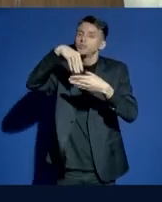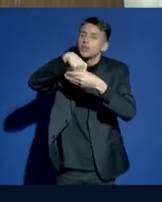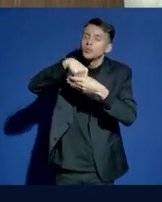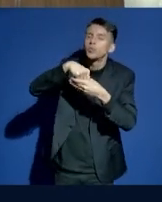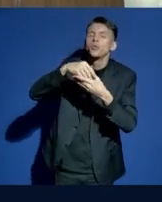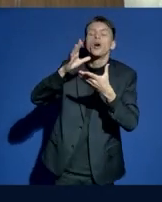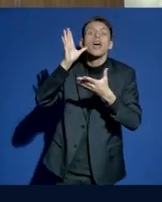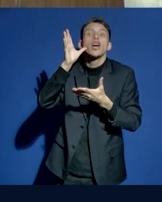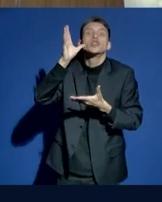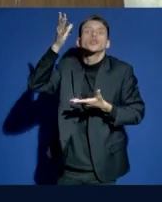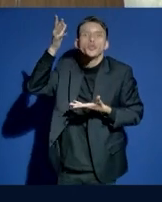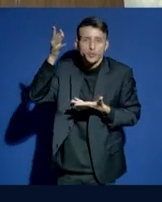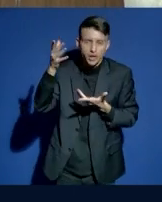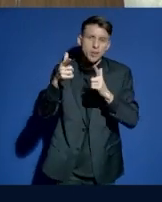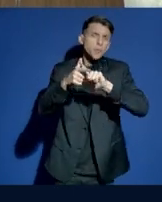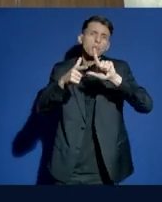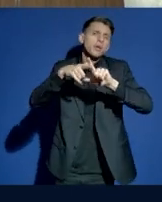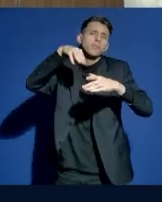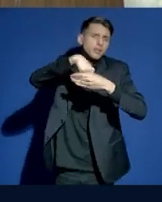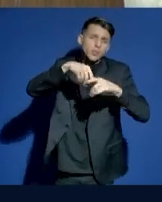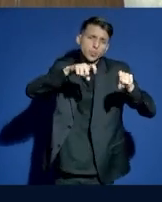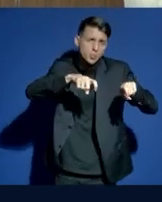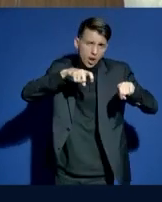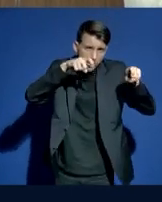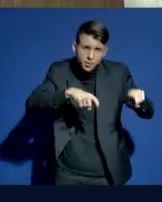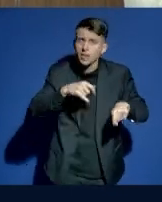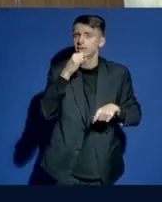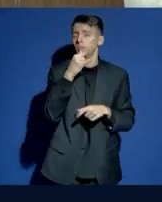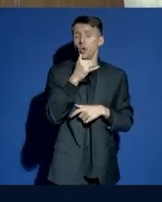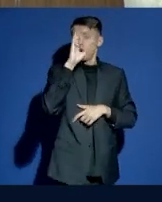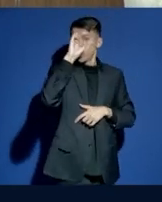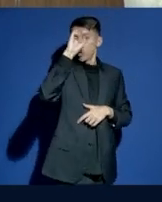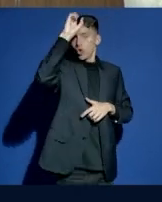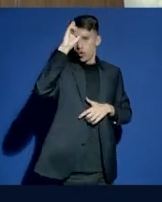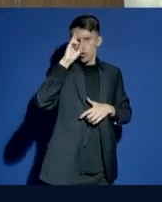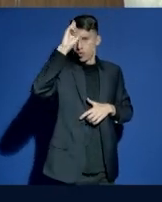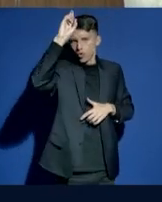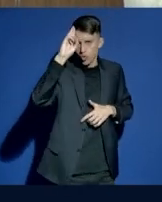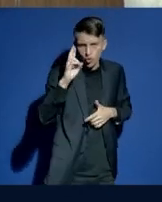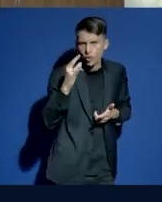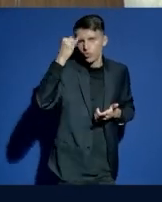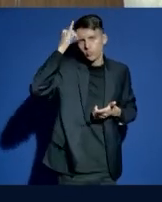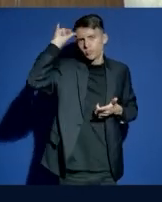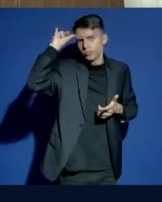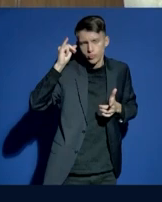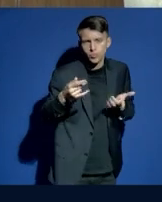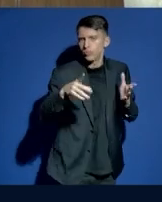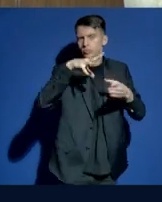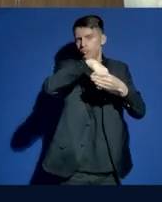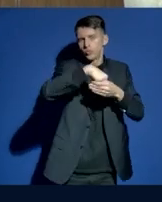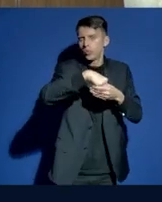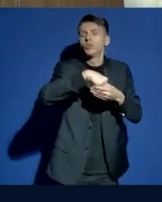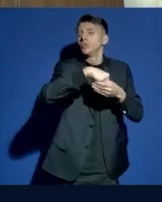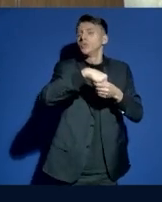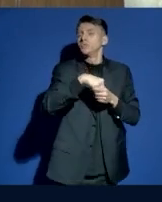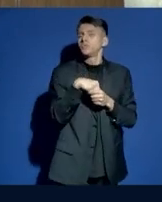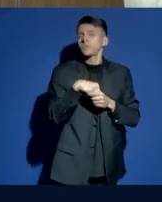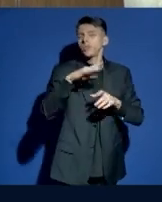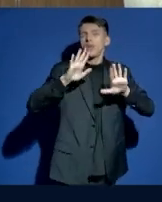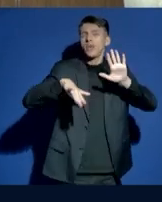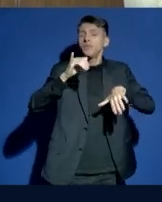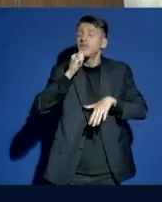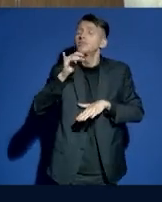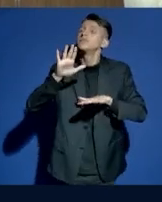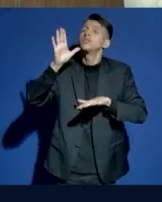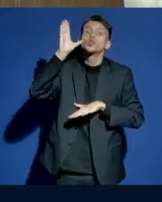desde que os donos da lavoura da Glória válida isso como realmente uma solução porque tem muita solução que às vezes vem